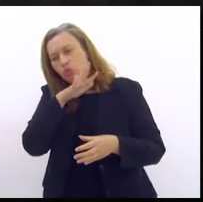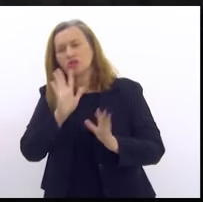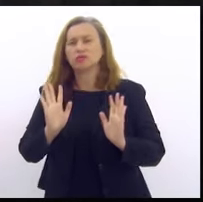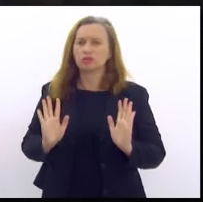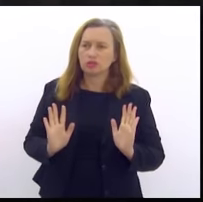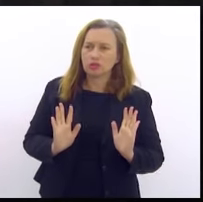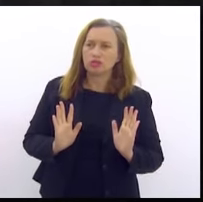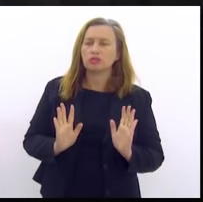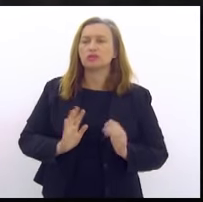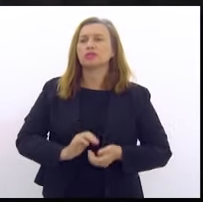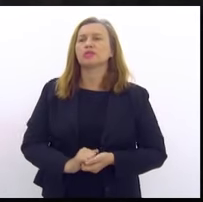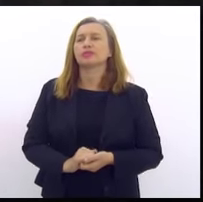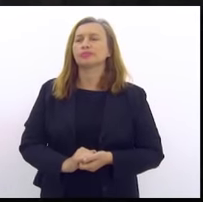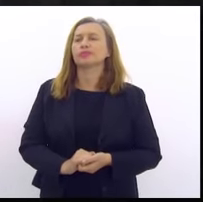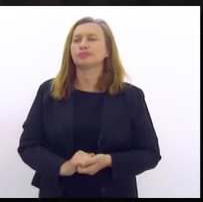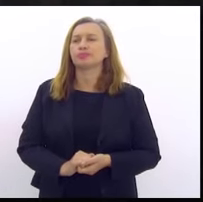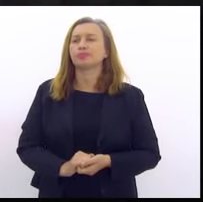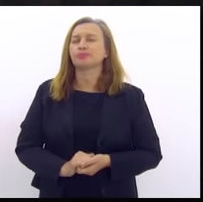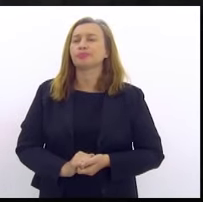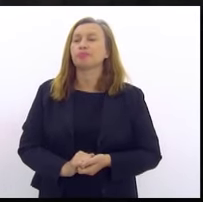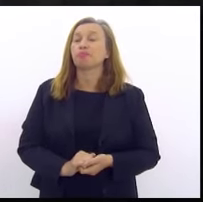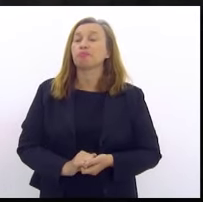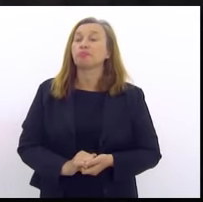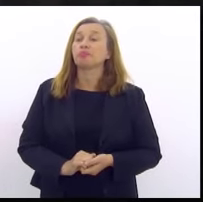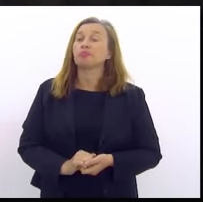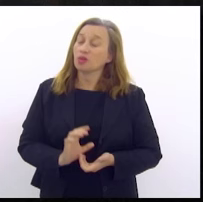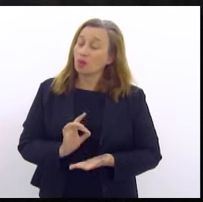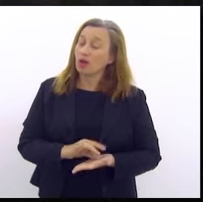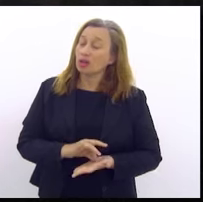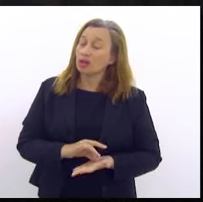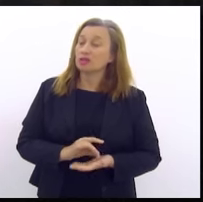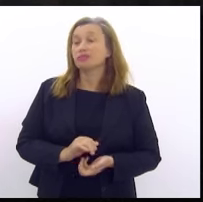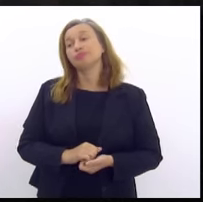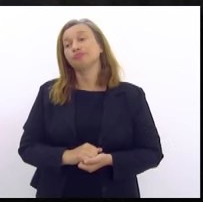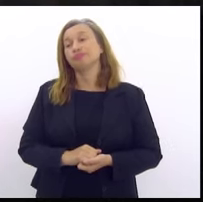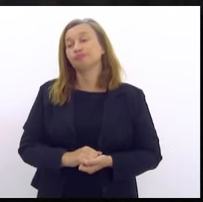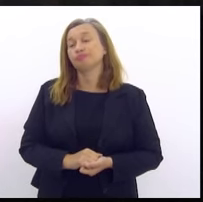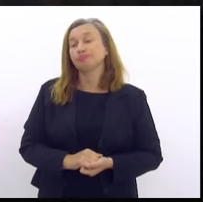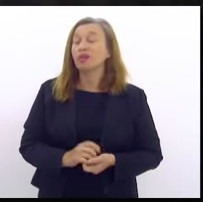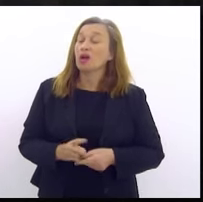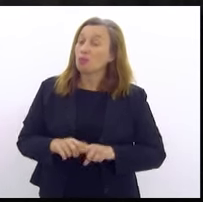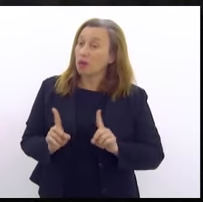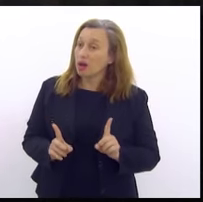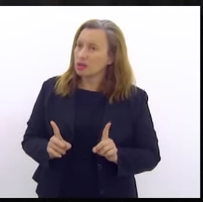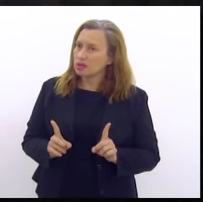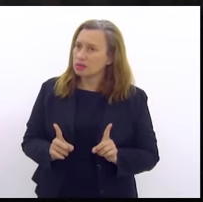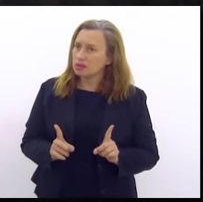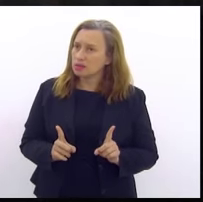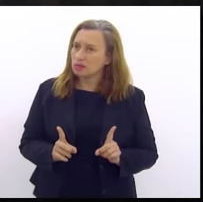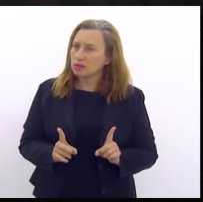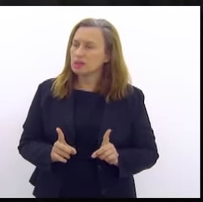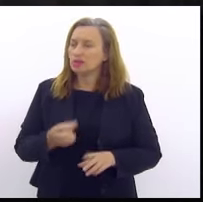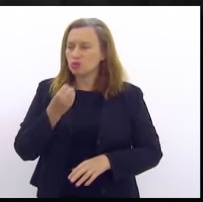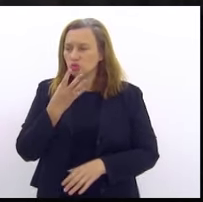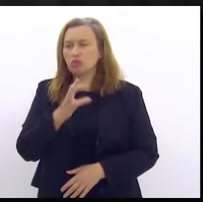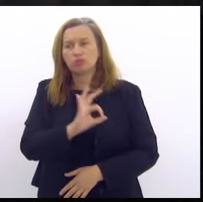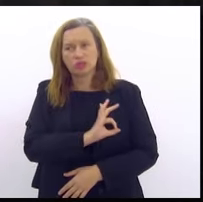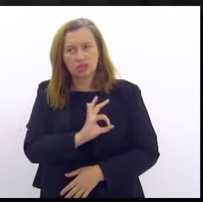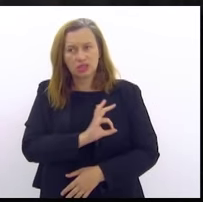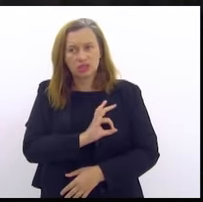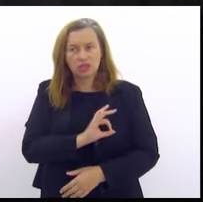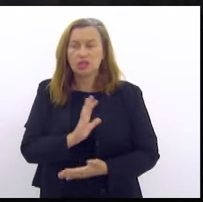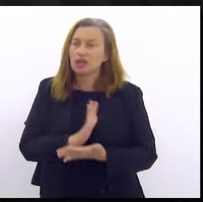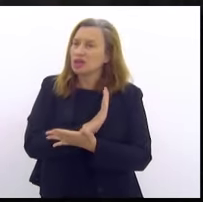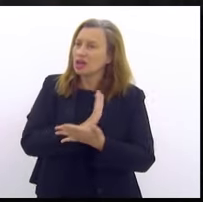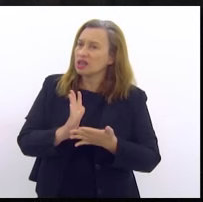existem policiais realmente que não merecem vestir a farda. É uma realidade. Mas nós temos, sim, bons policiais. E que